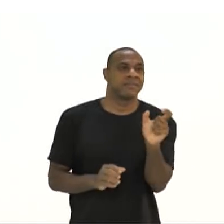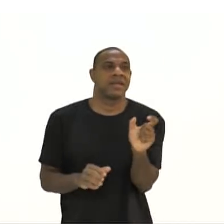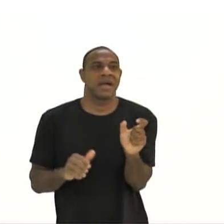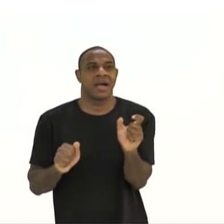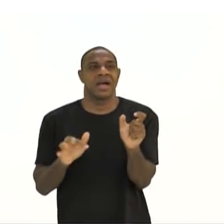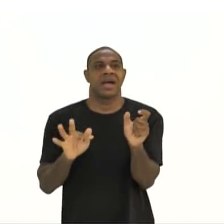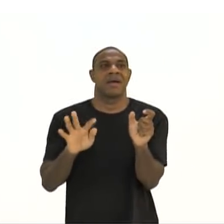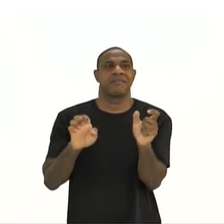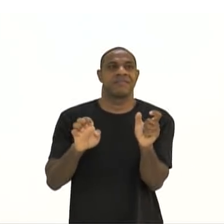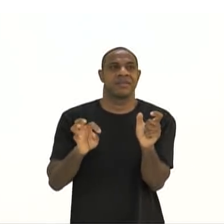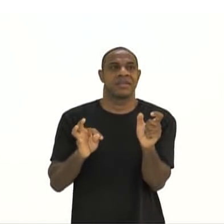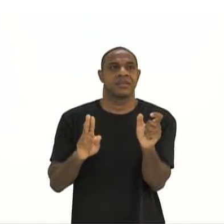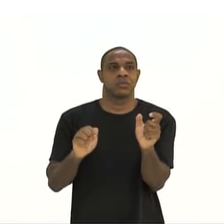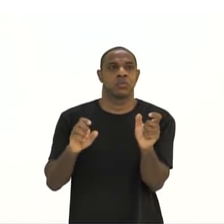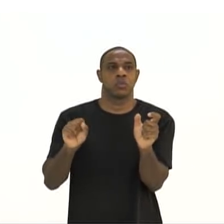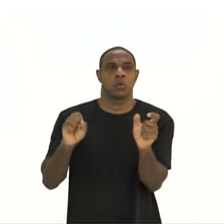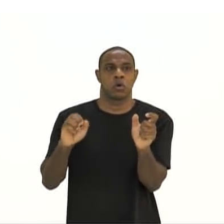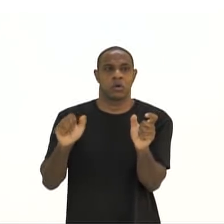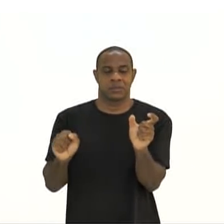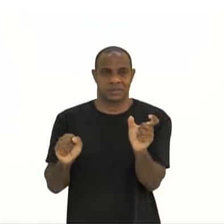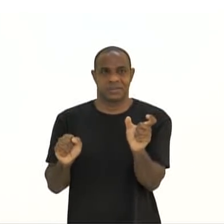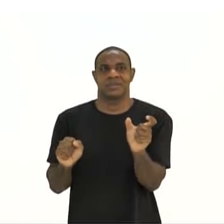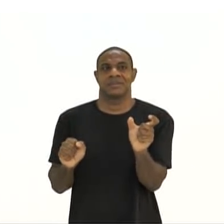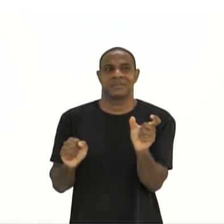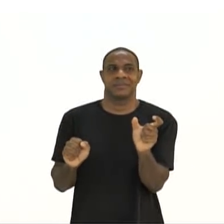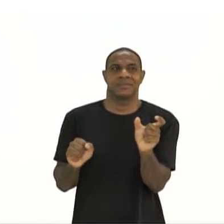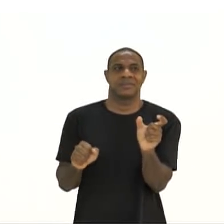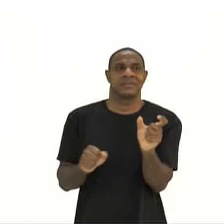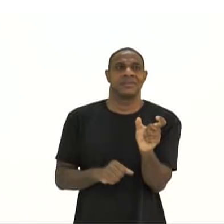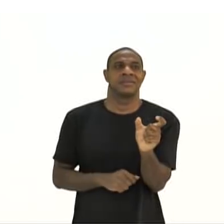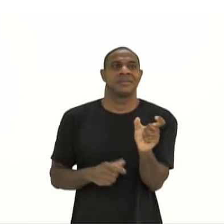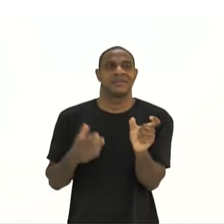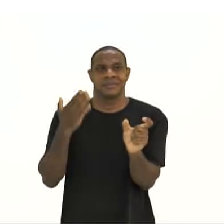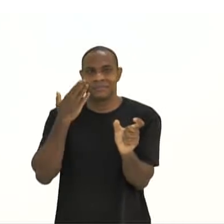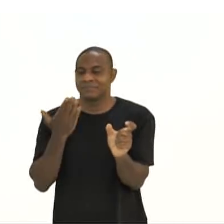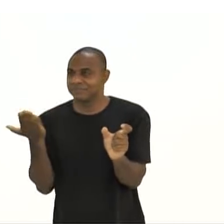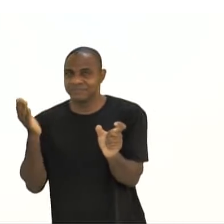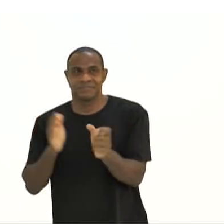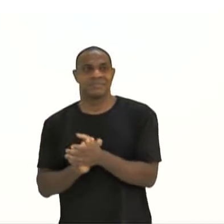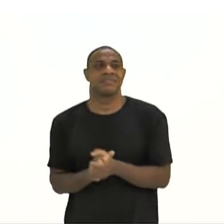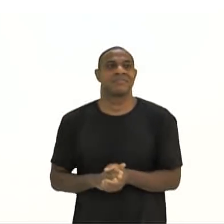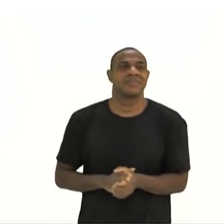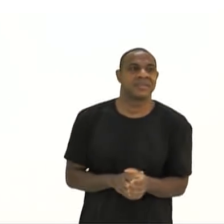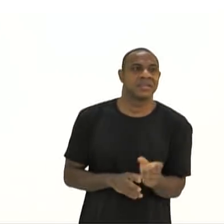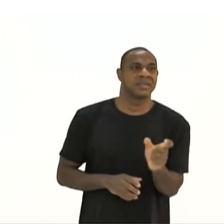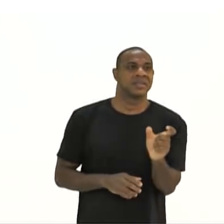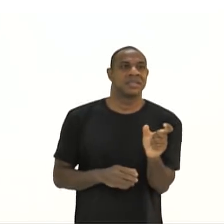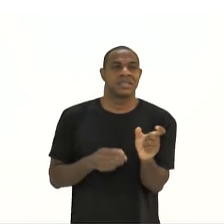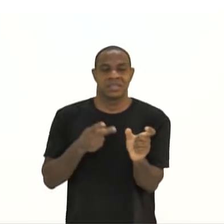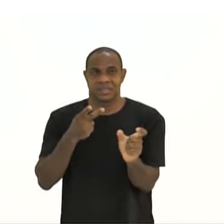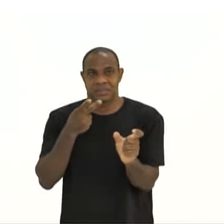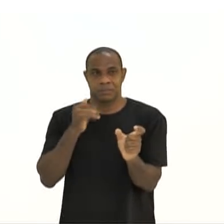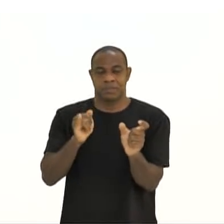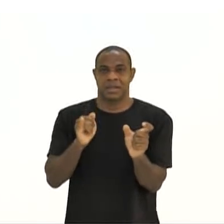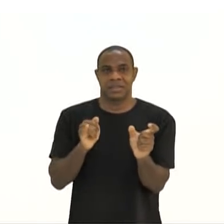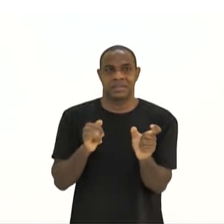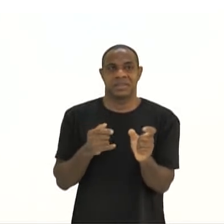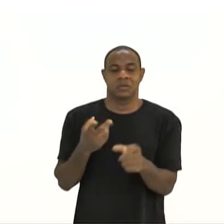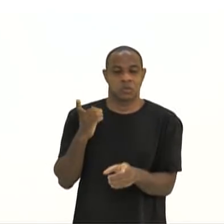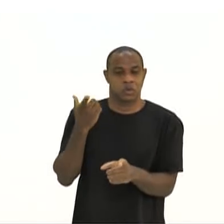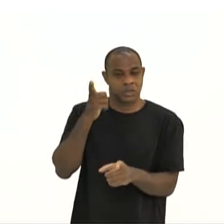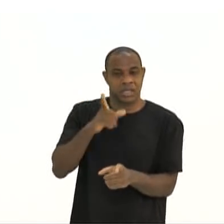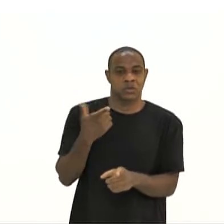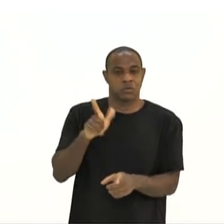anos que é retirada de sua pacata vida em Minnesota, quando seu pai arruma um novo emprego em São